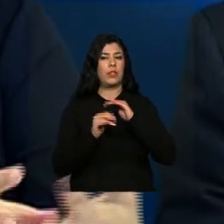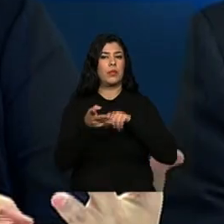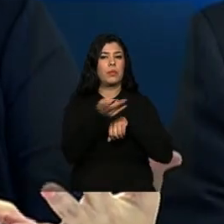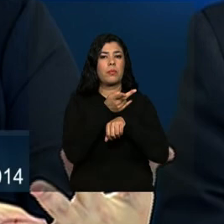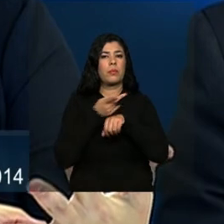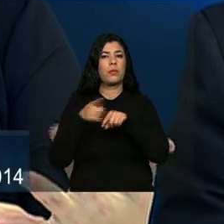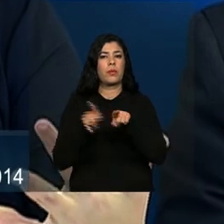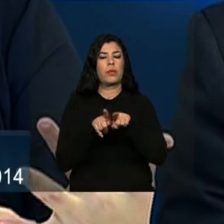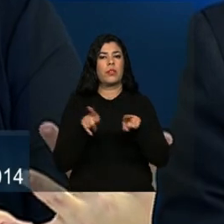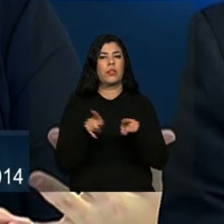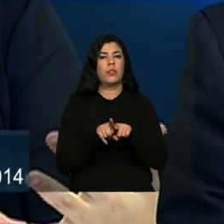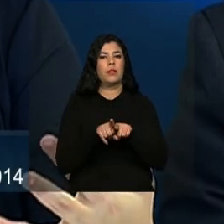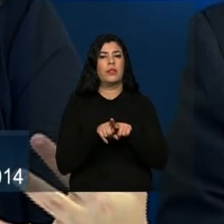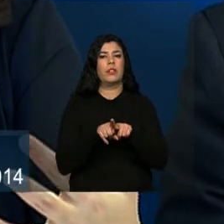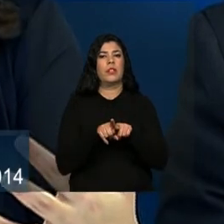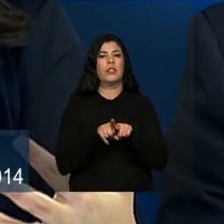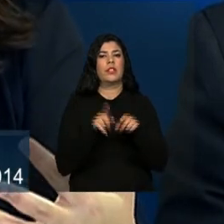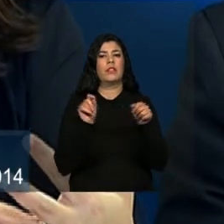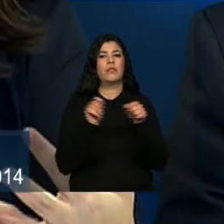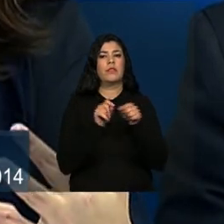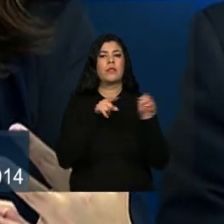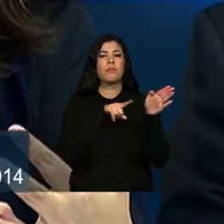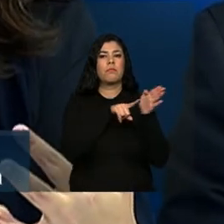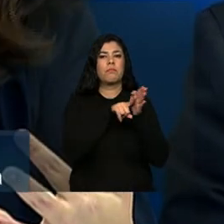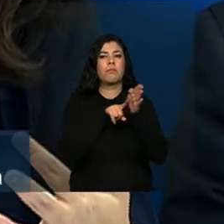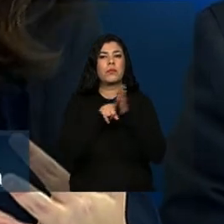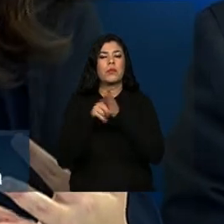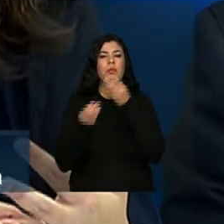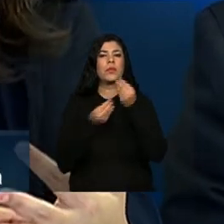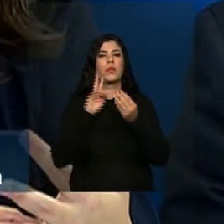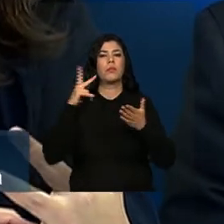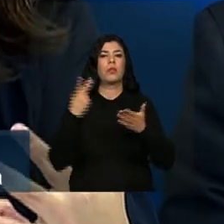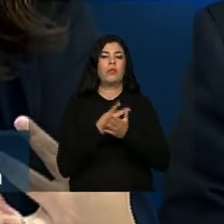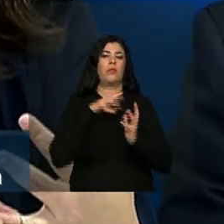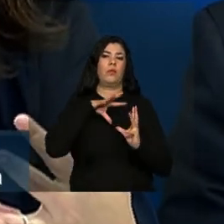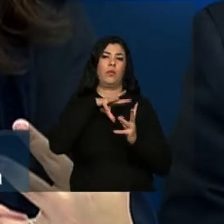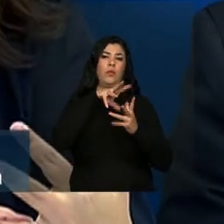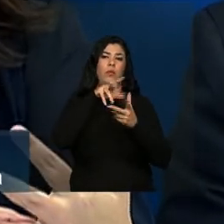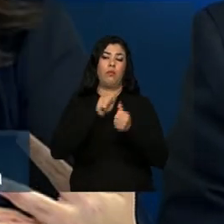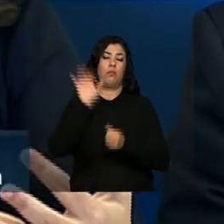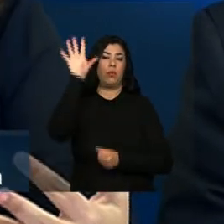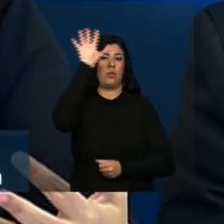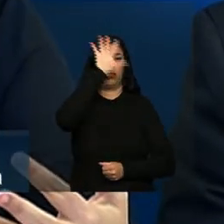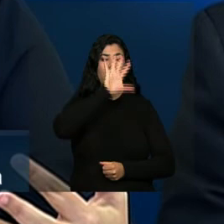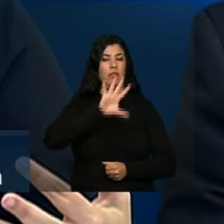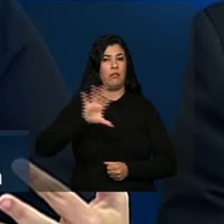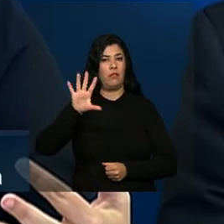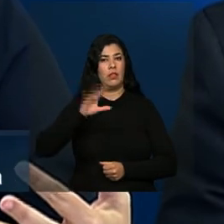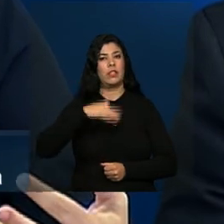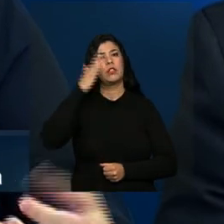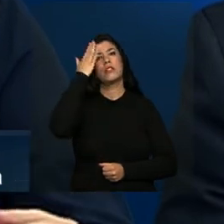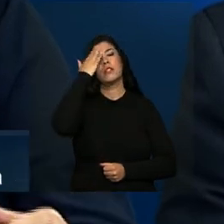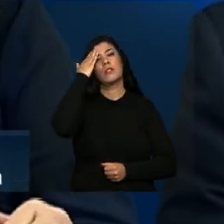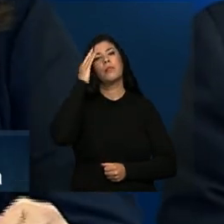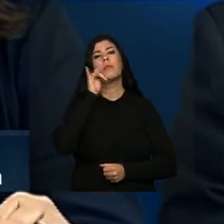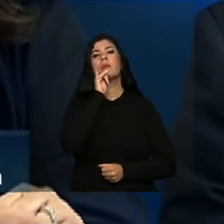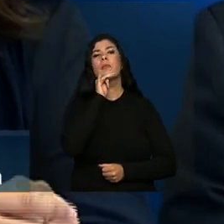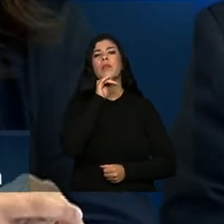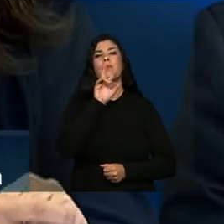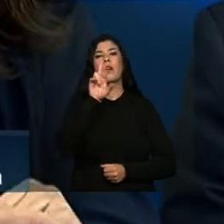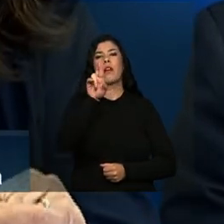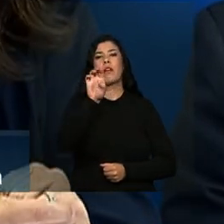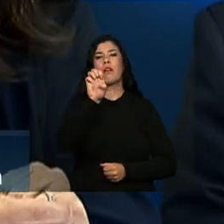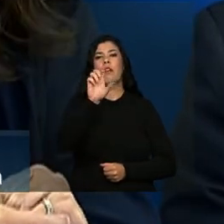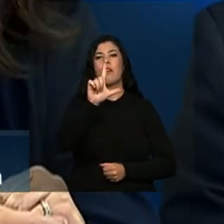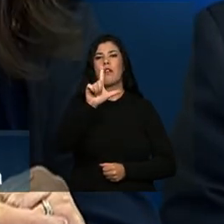procuramos aqui fazer uma análise do que acontece no mundo né claro que ficou não é uma jabuticaba